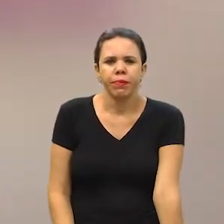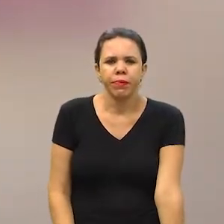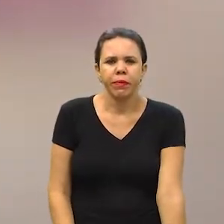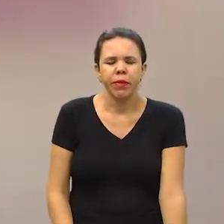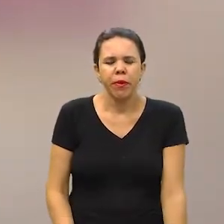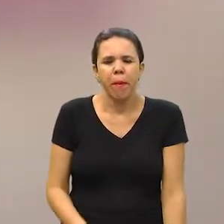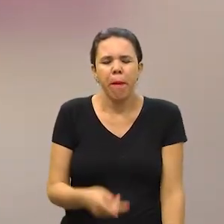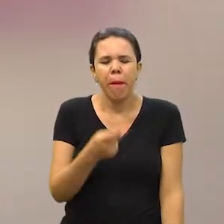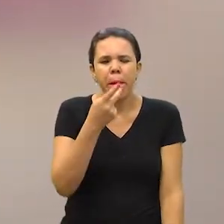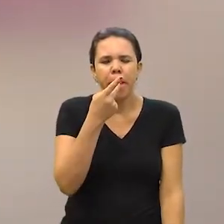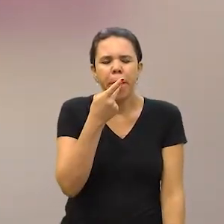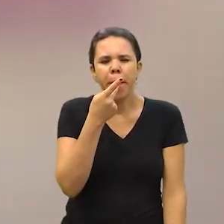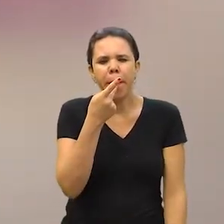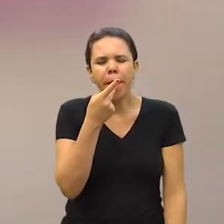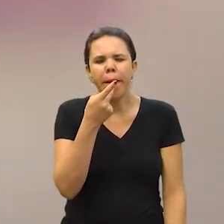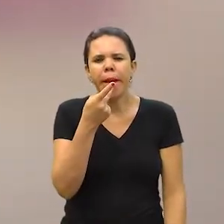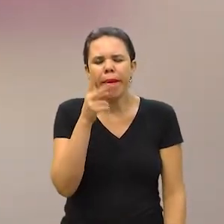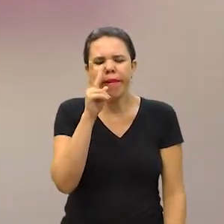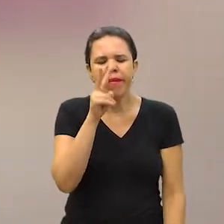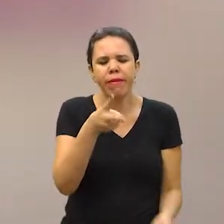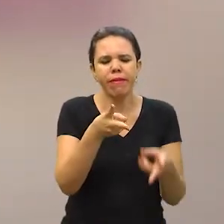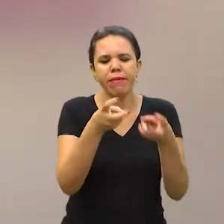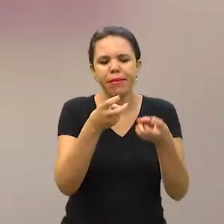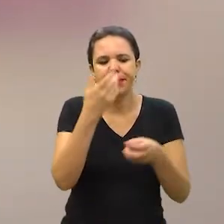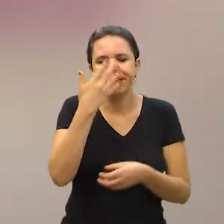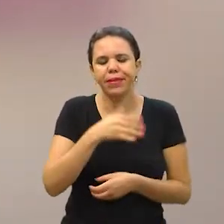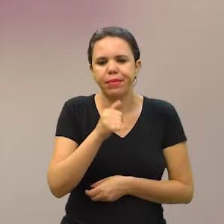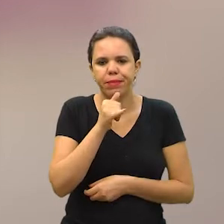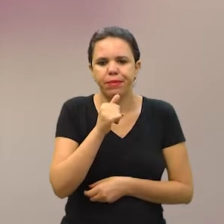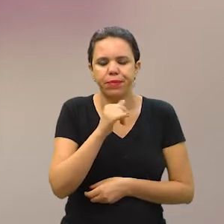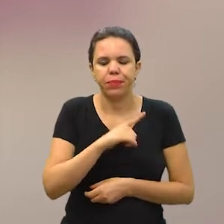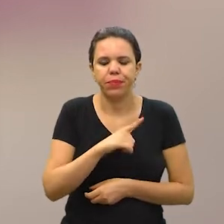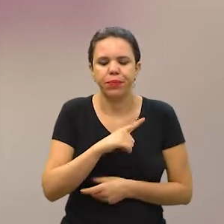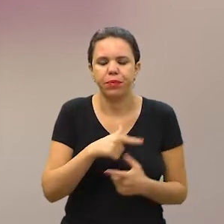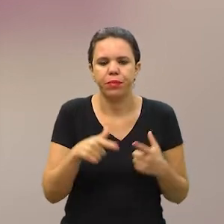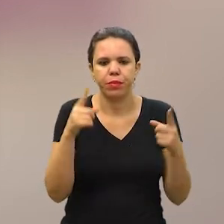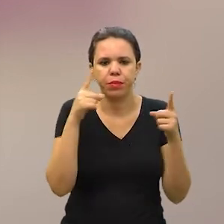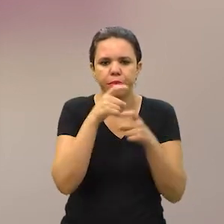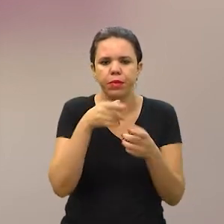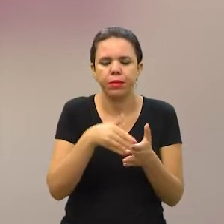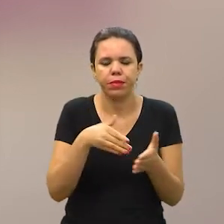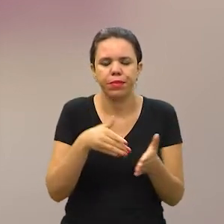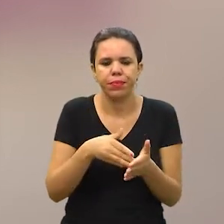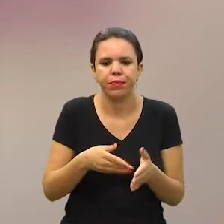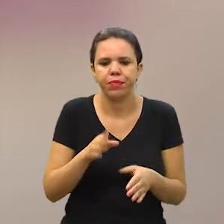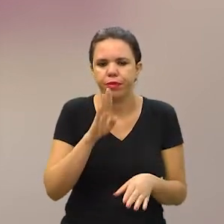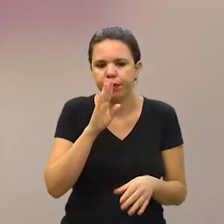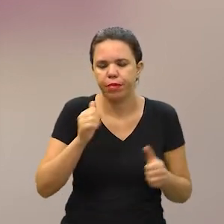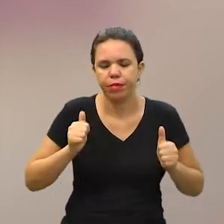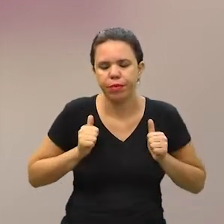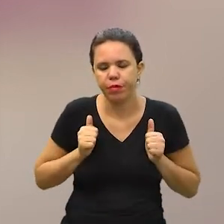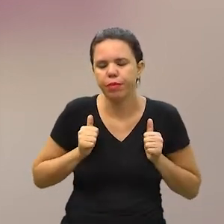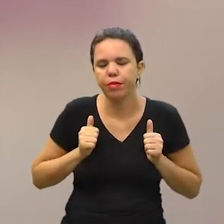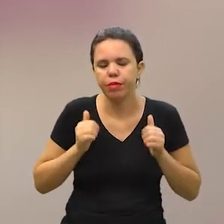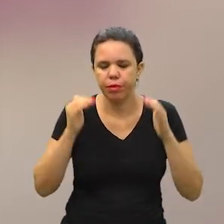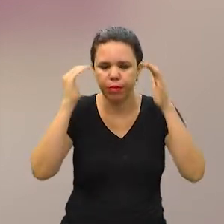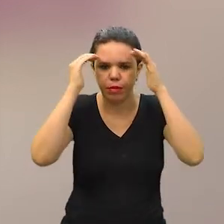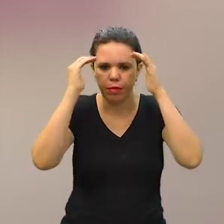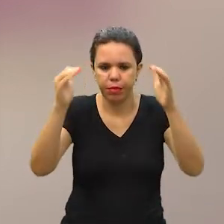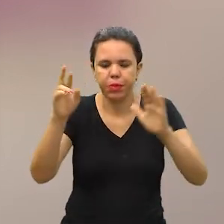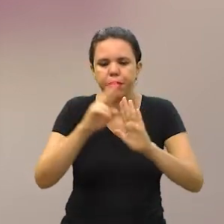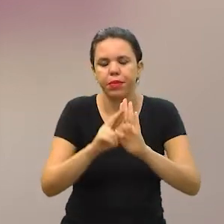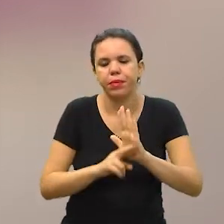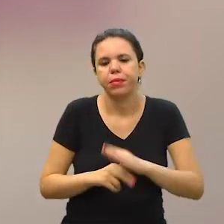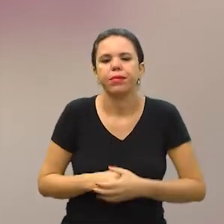Então, a gente diz que quando você vê que uma criança, por exemplo, tem essa dificuldade, né, de ficar quieta, de seguir